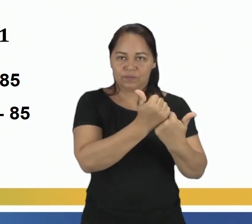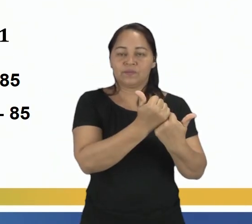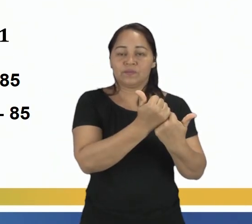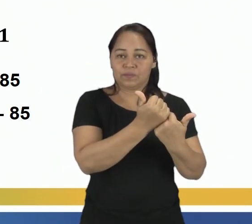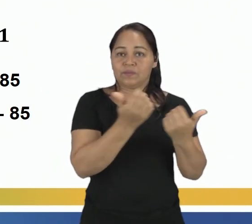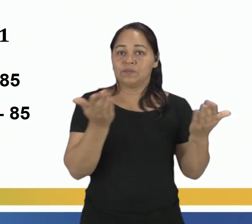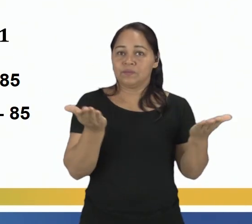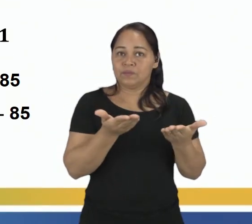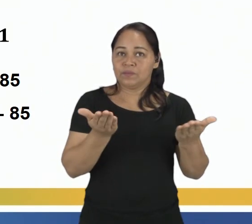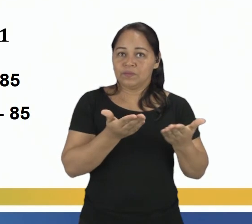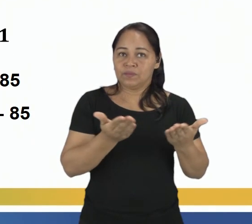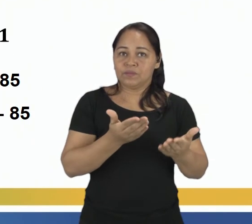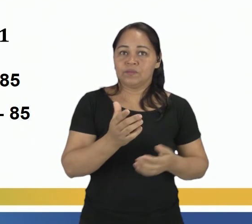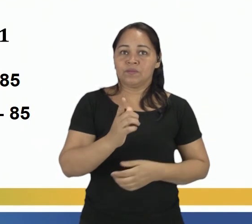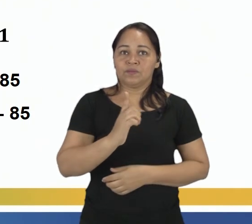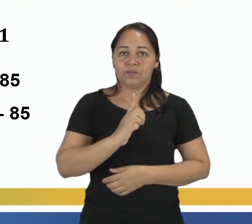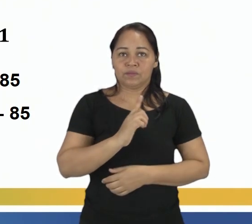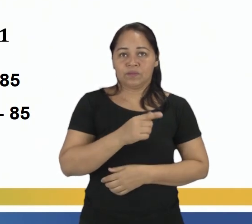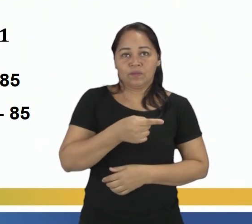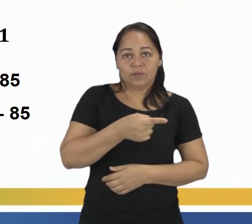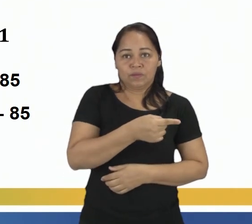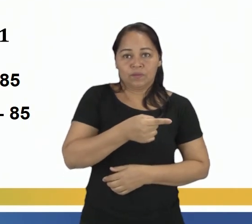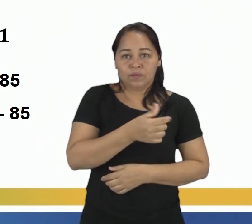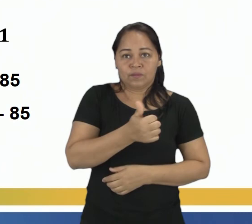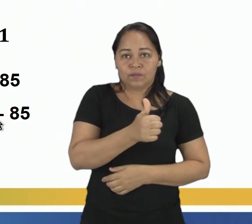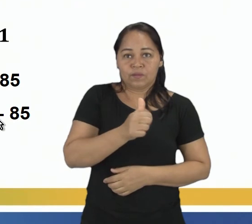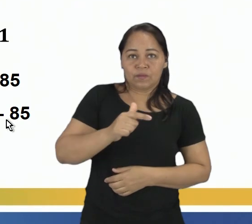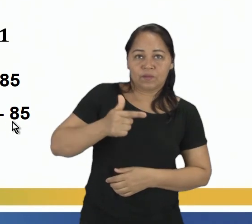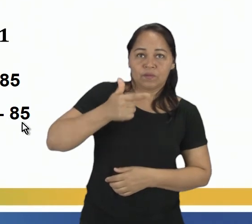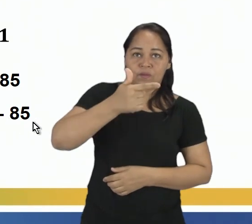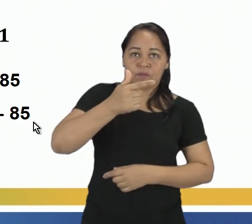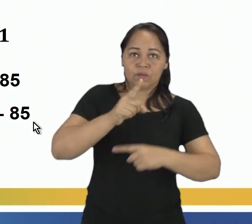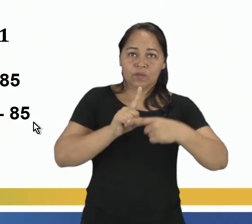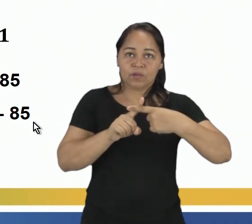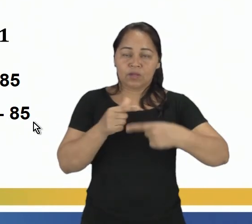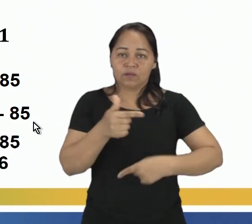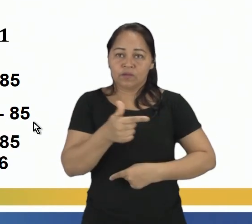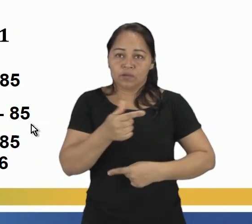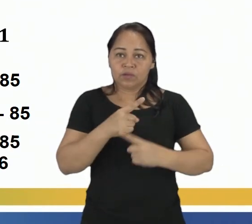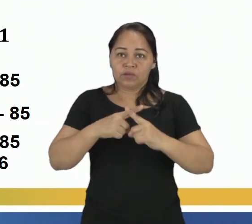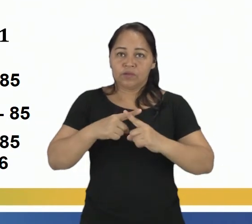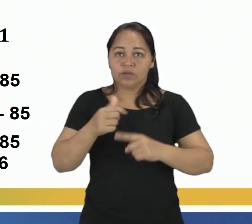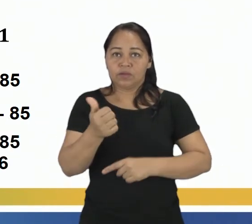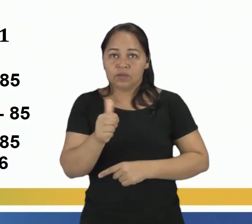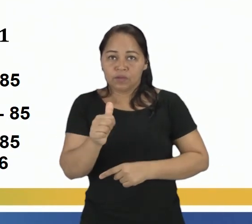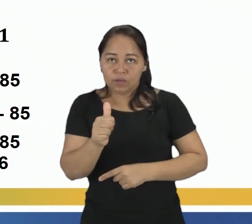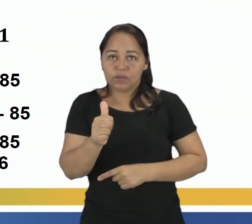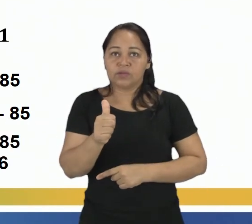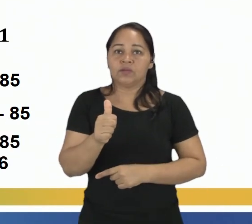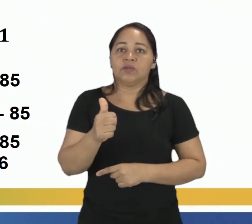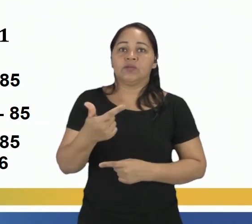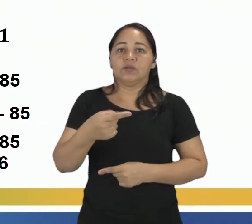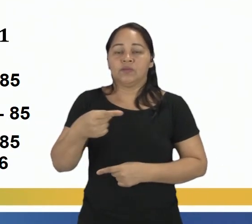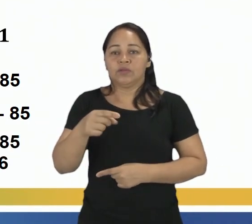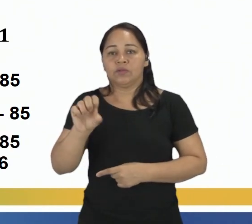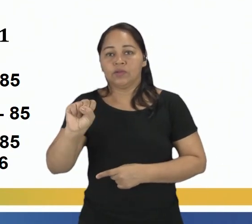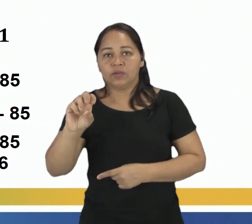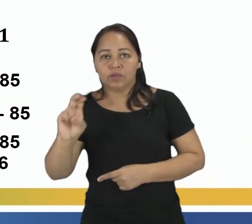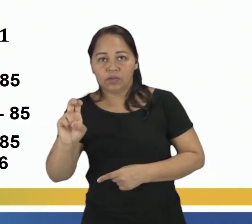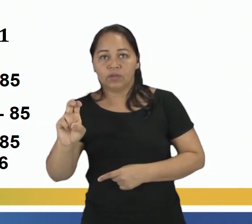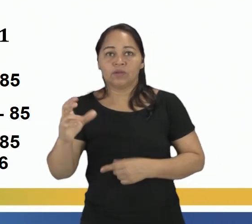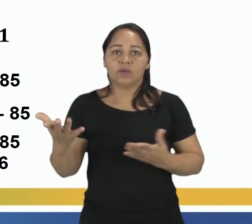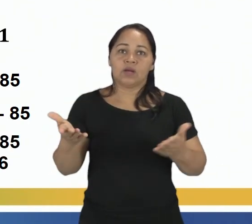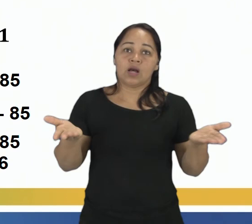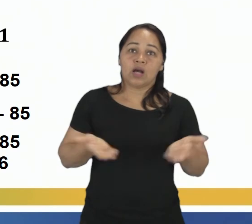função. Então, eu terei menos 11 ao quadrado, mais 22 vezes 11, menos 85. Esse menos 11 ao quadrado dá